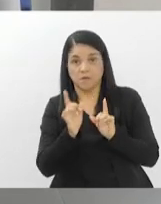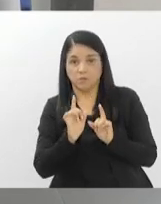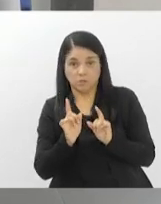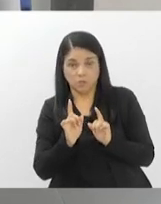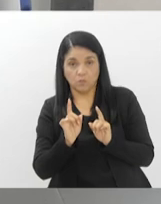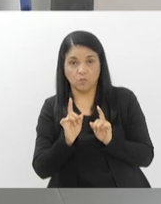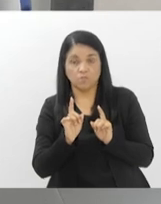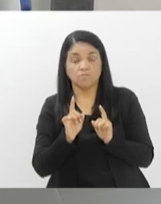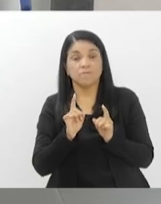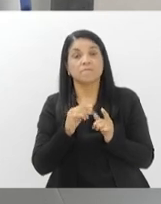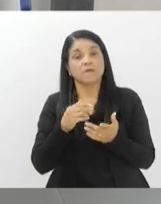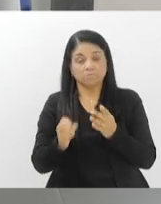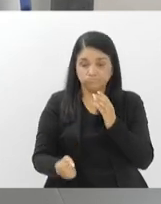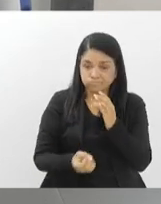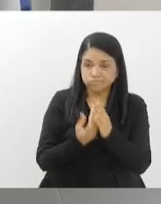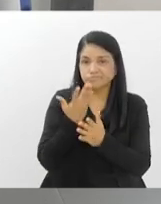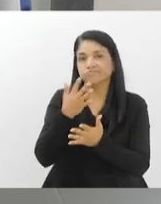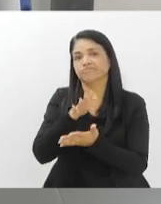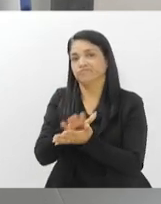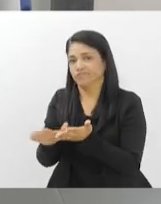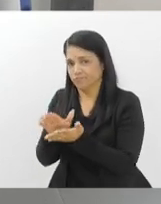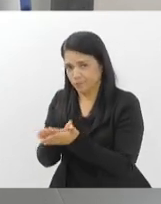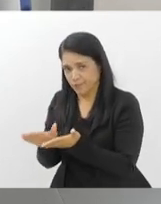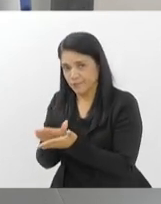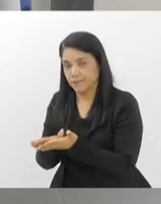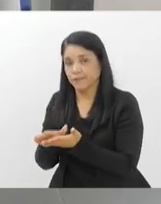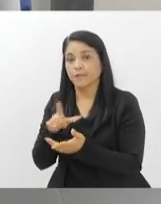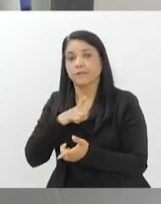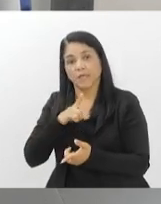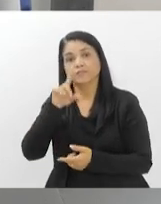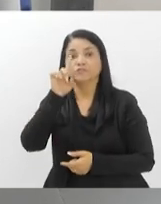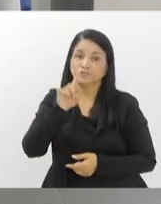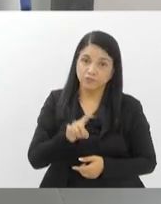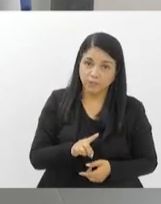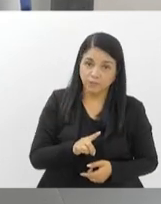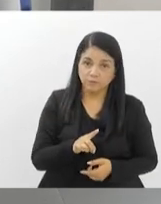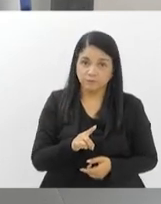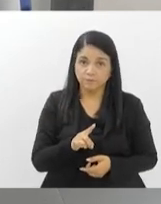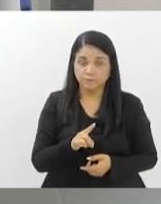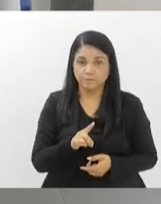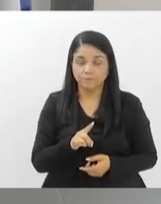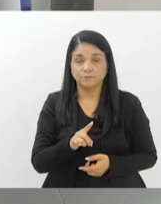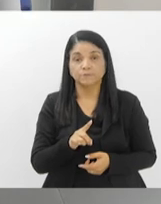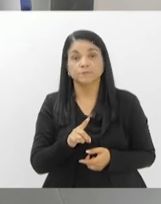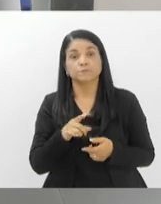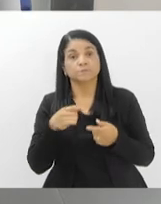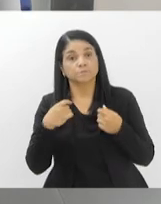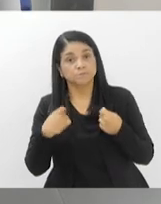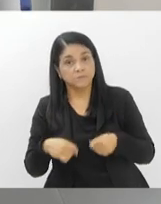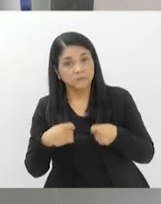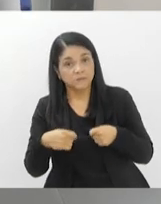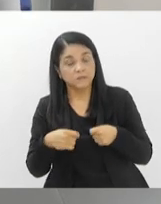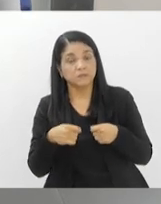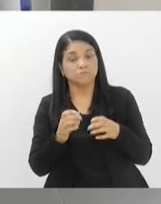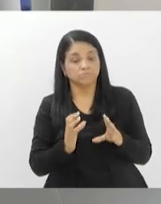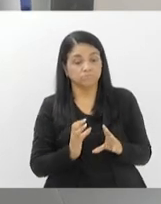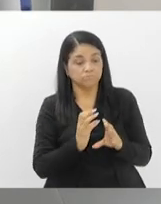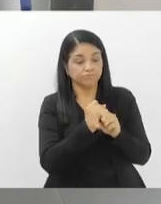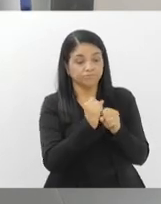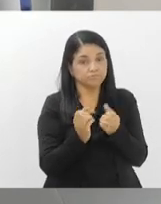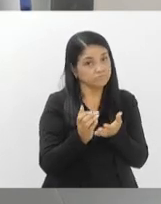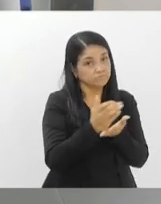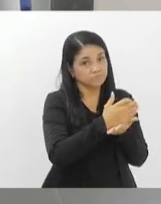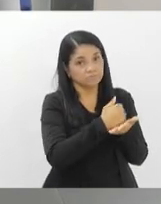criar despesa. E ao criar despesa, e cria direitos, é necessário que tenha a previsão orçamentária